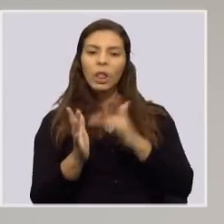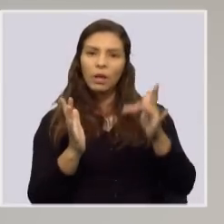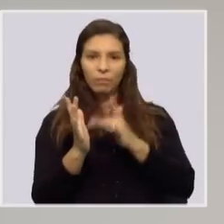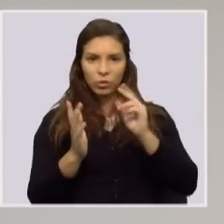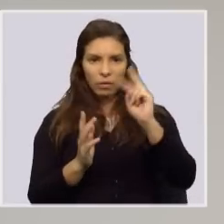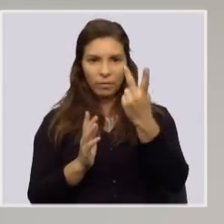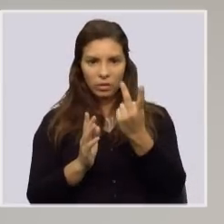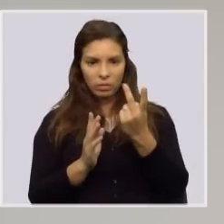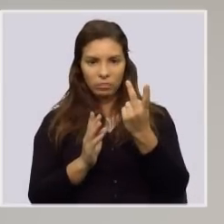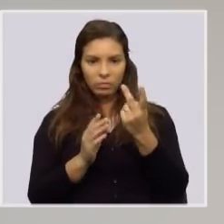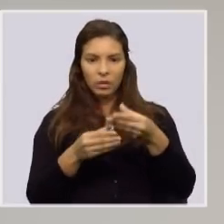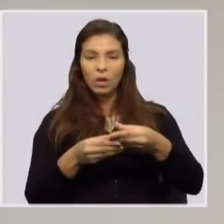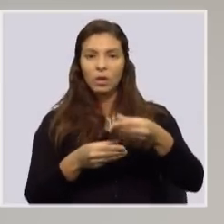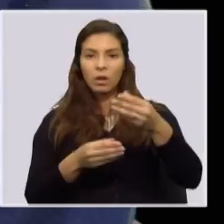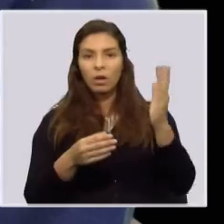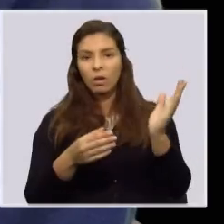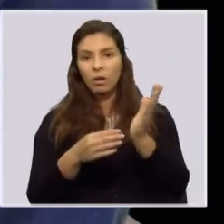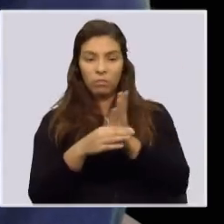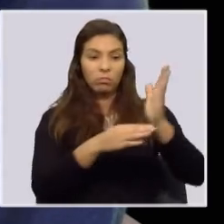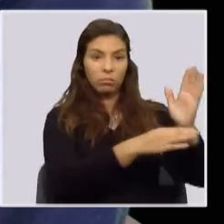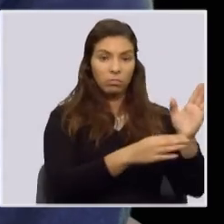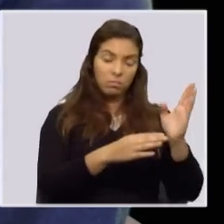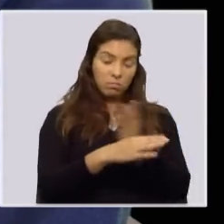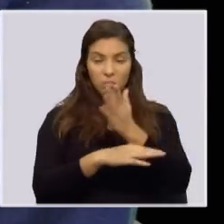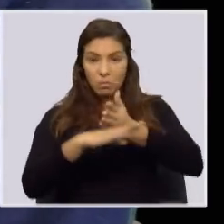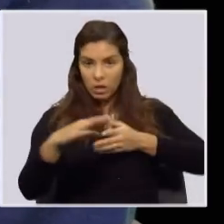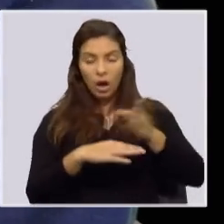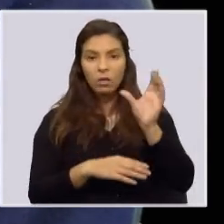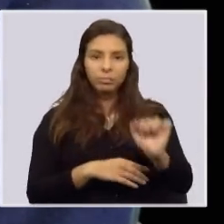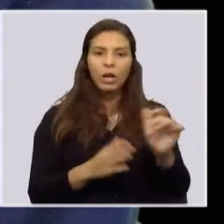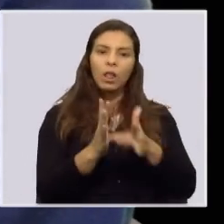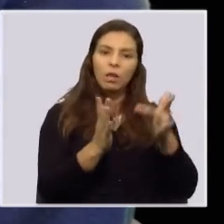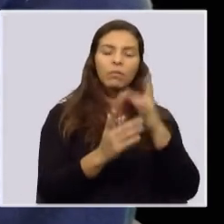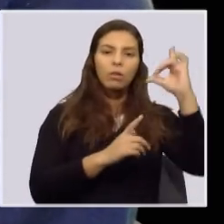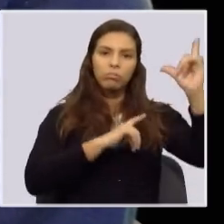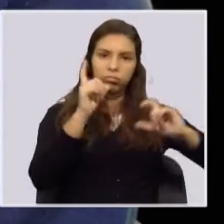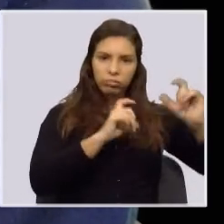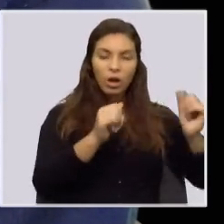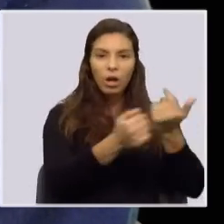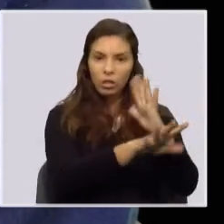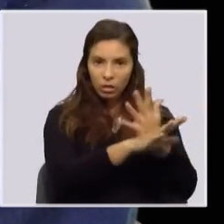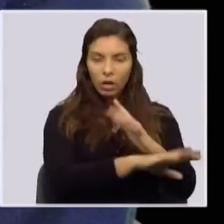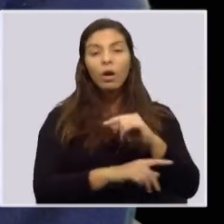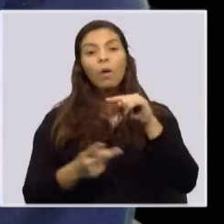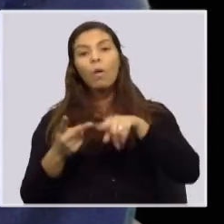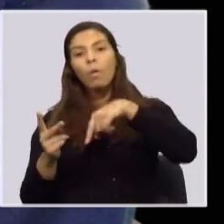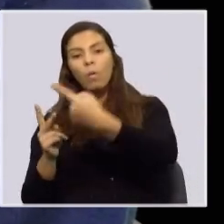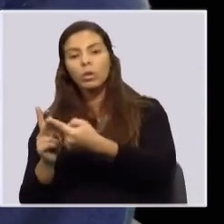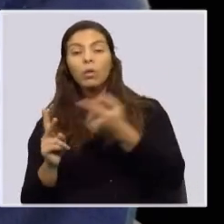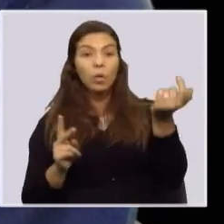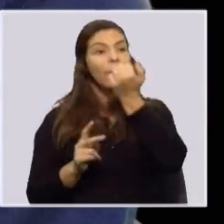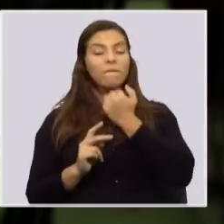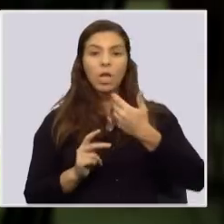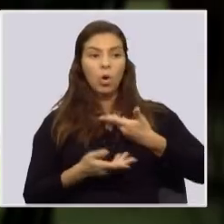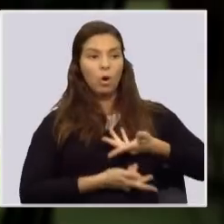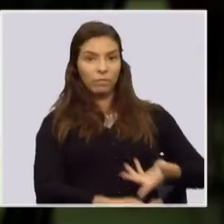um livro com 2 partes, ou seja, metade do livro é sobre incêndios. Vários fotojornalistas do país foram convidados para participar no livro, eu fui um